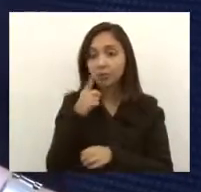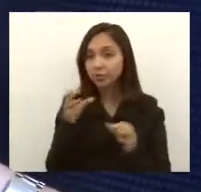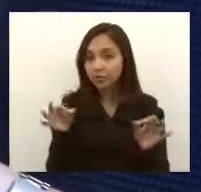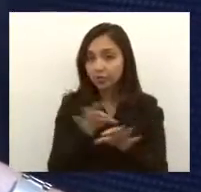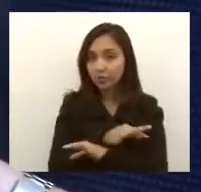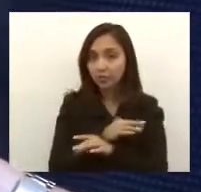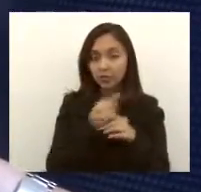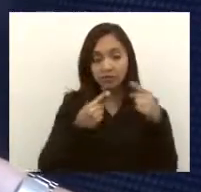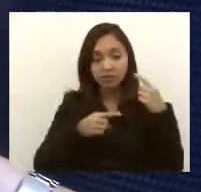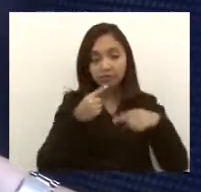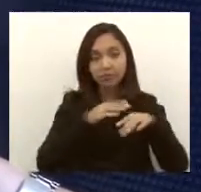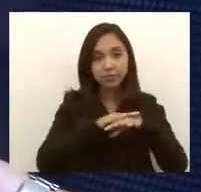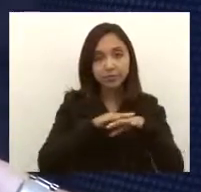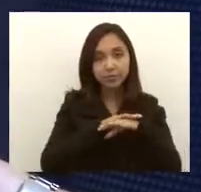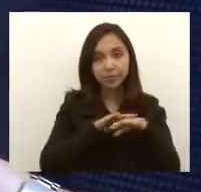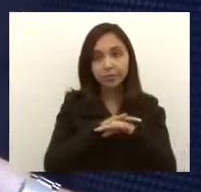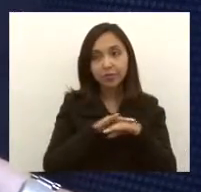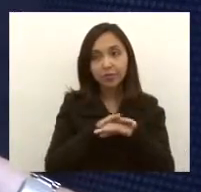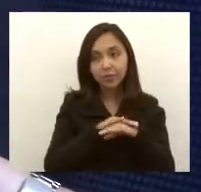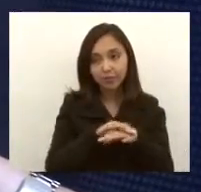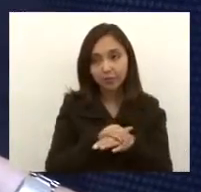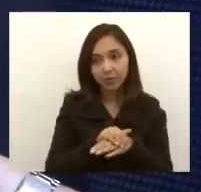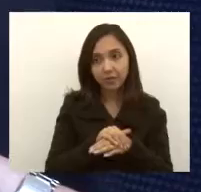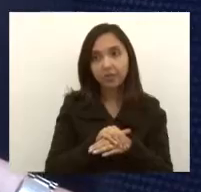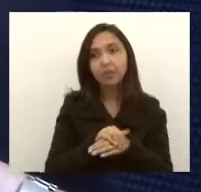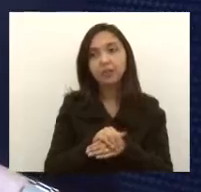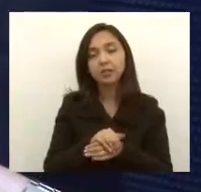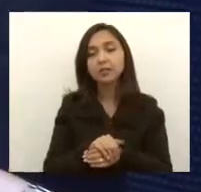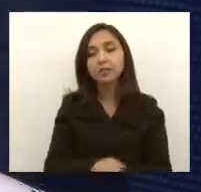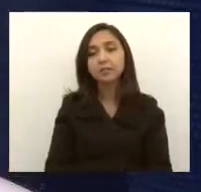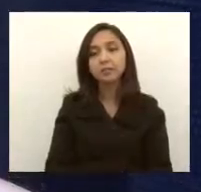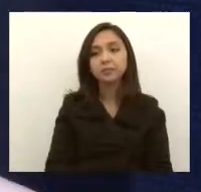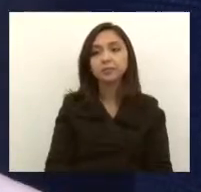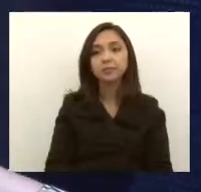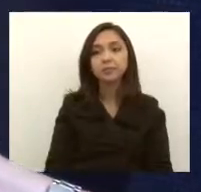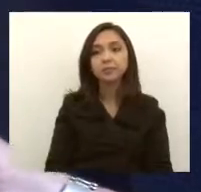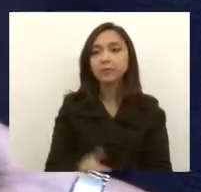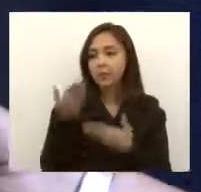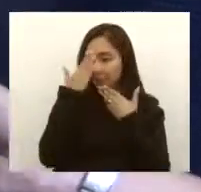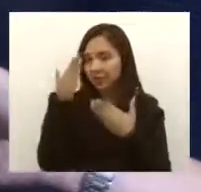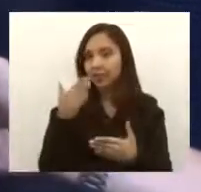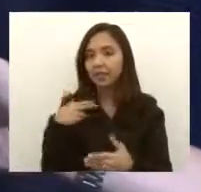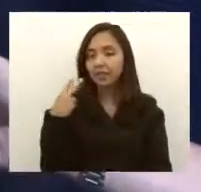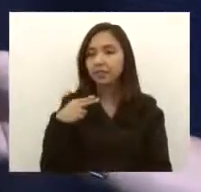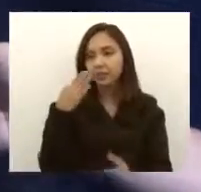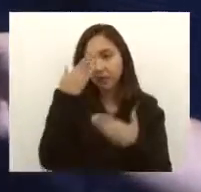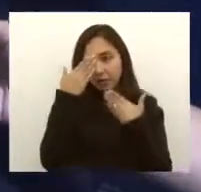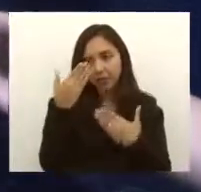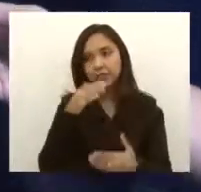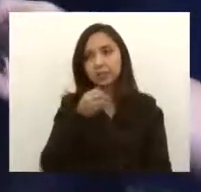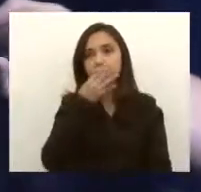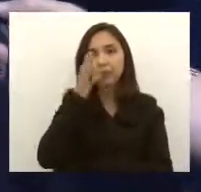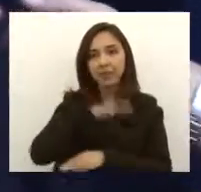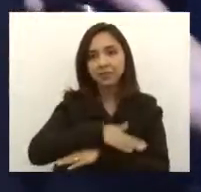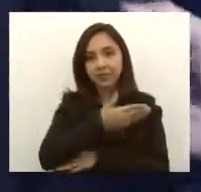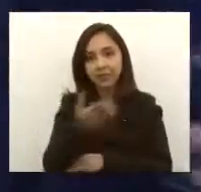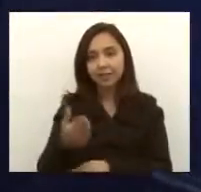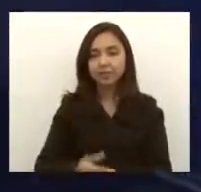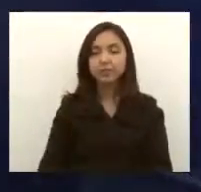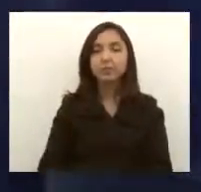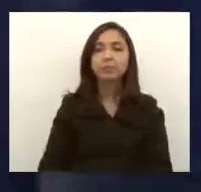essa conversa com ele para que ele feche um projeto de lei e mande para essa casa. Muito obrigado, vereador. Eu que agradeço. Boa tarde a todos. Bom final de